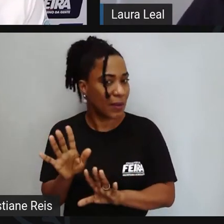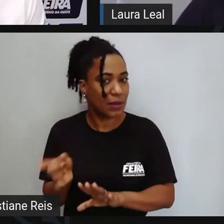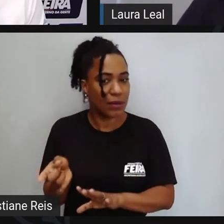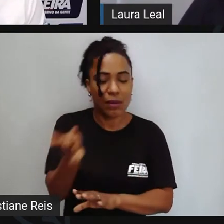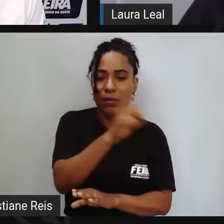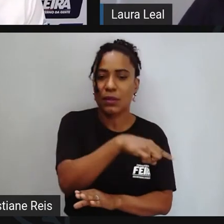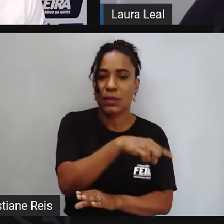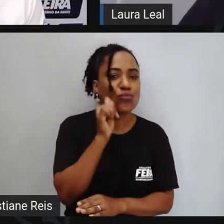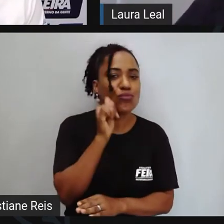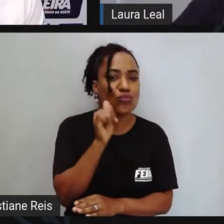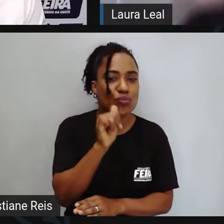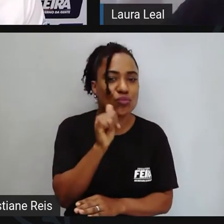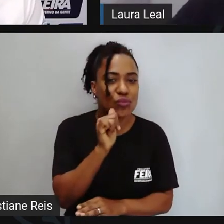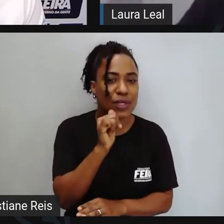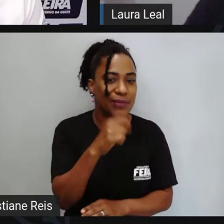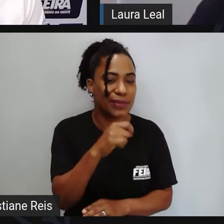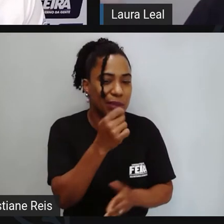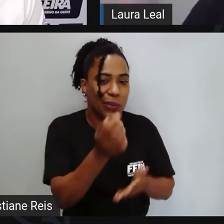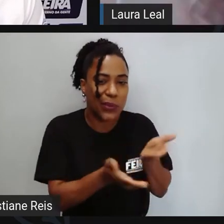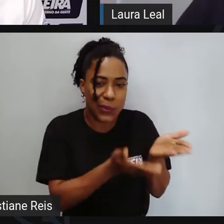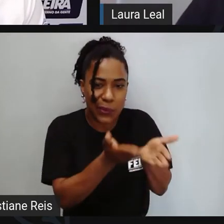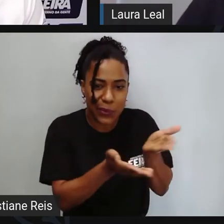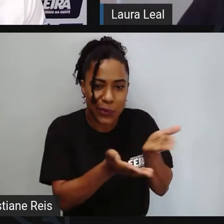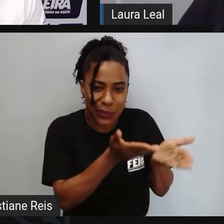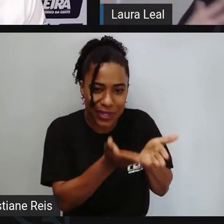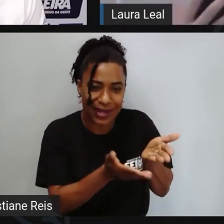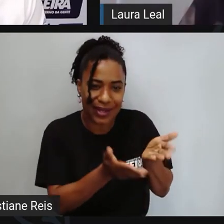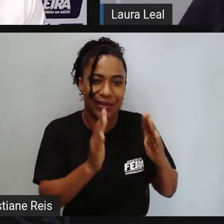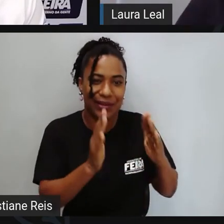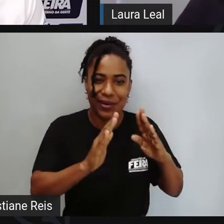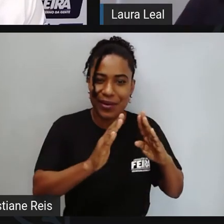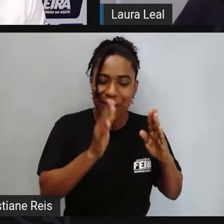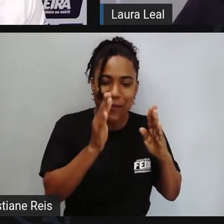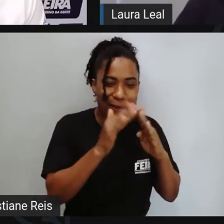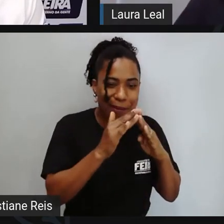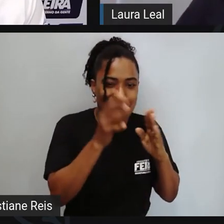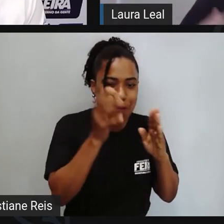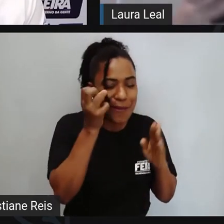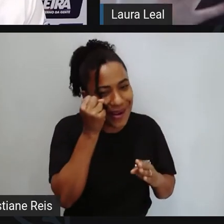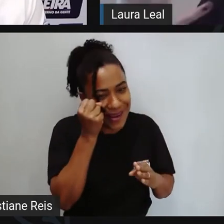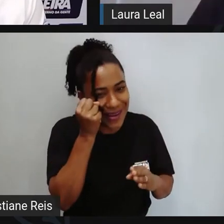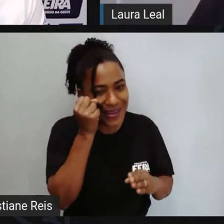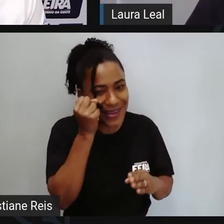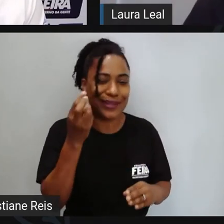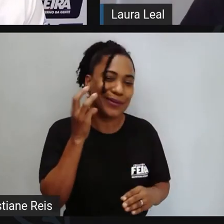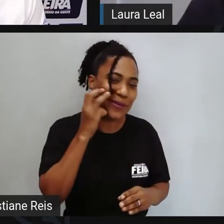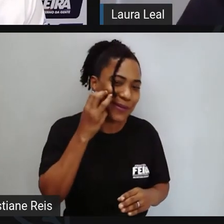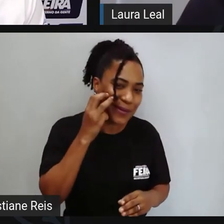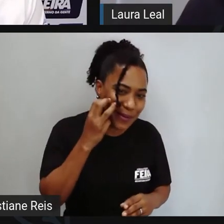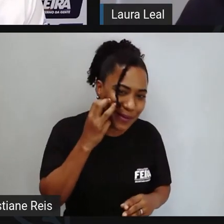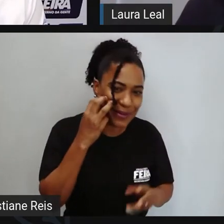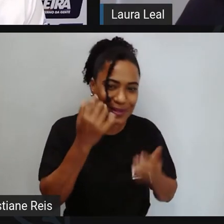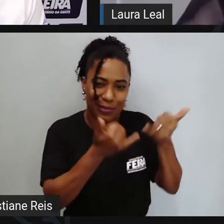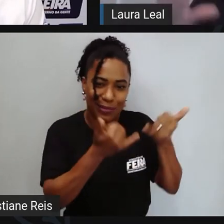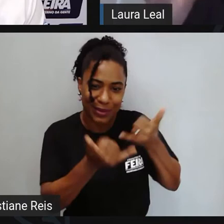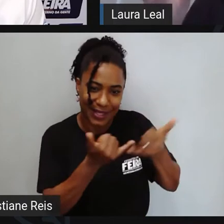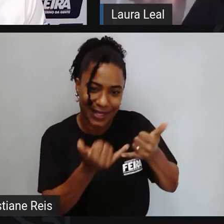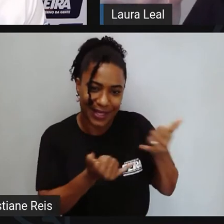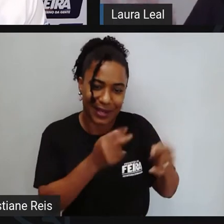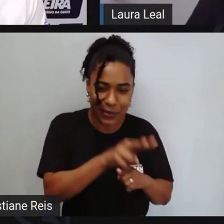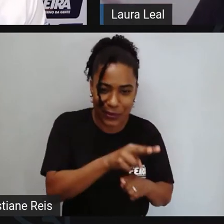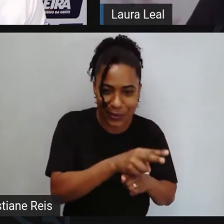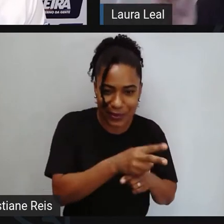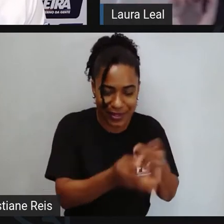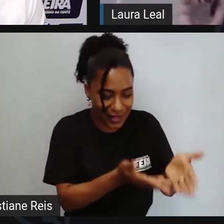ensinada a coisa do cuidado, né? Nosso quarto é rosa, a gente ganha bonecas para tomar conta, para brincar de casinha, para cuidar, a gente ganha um